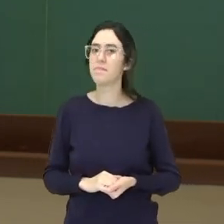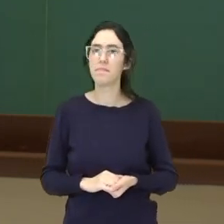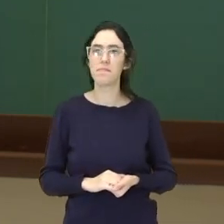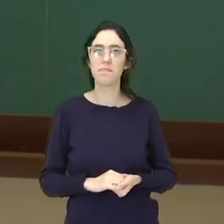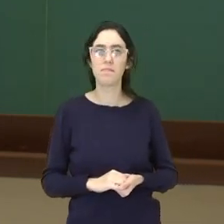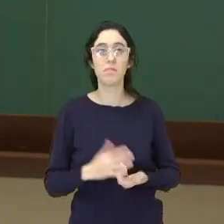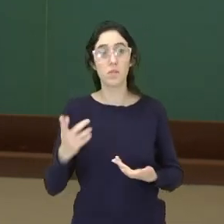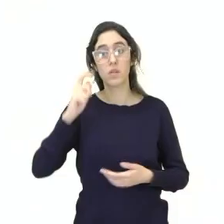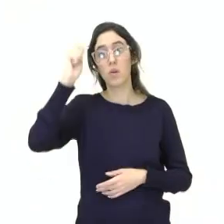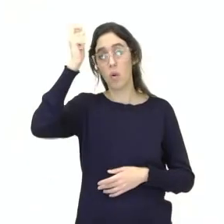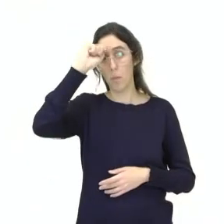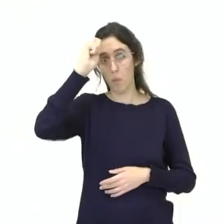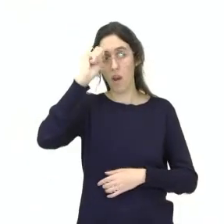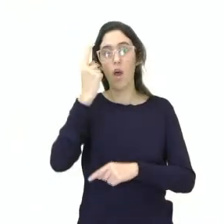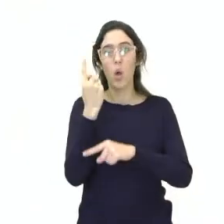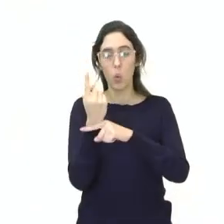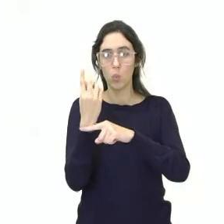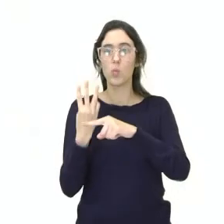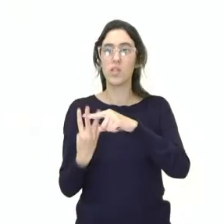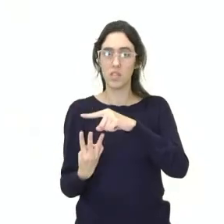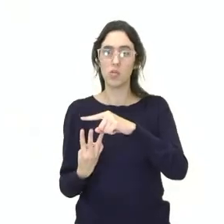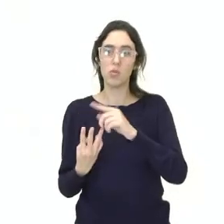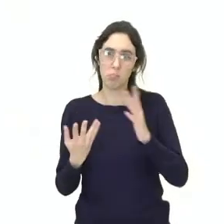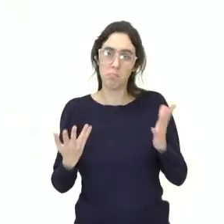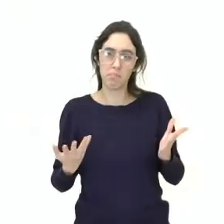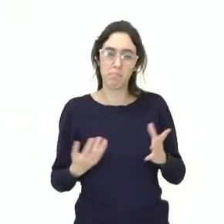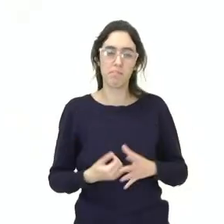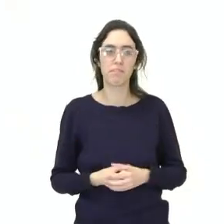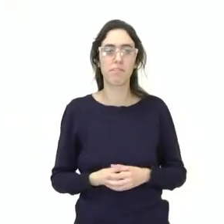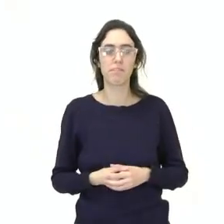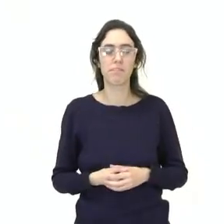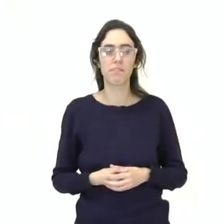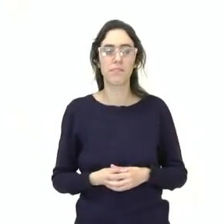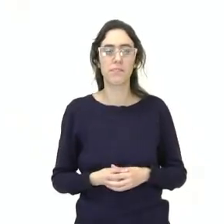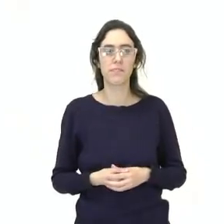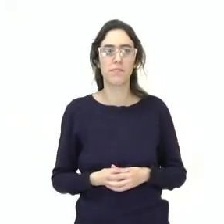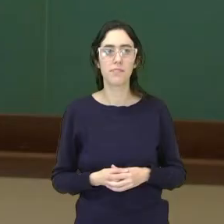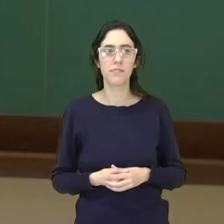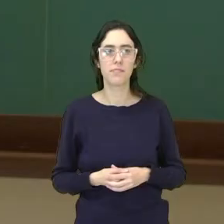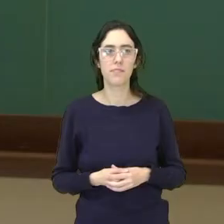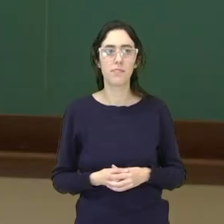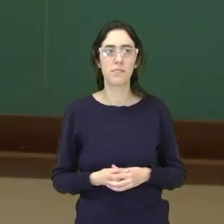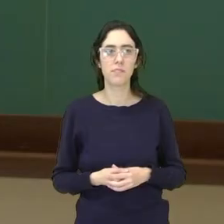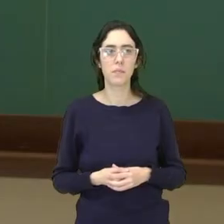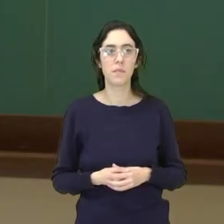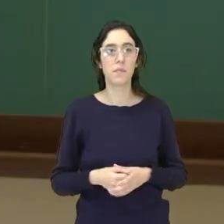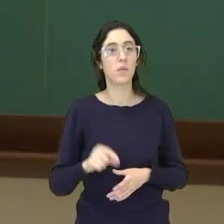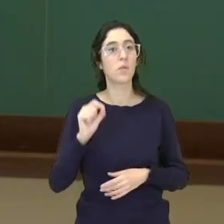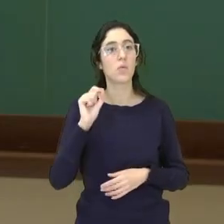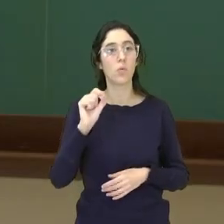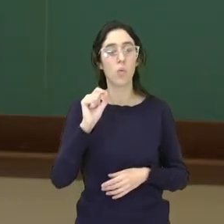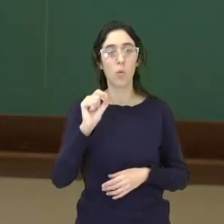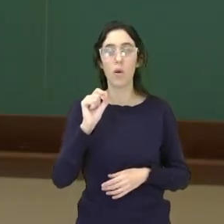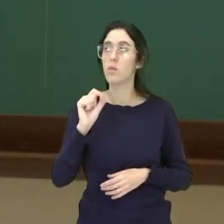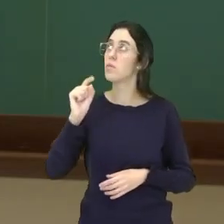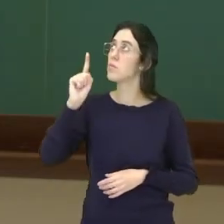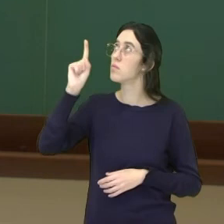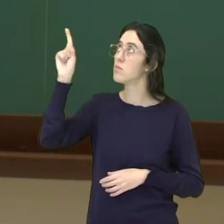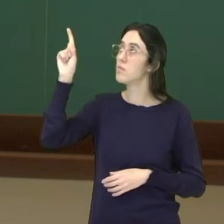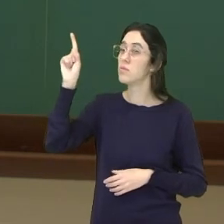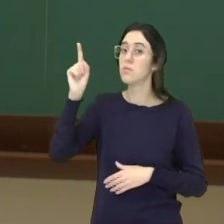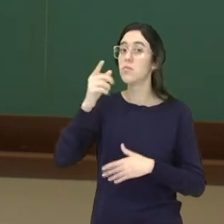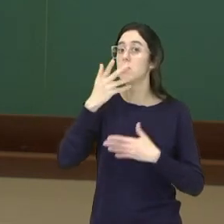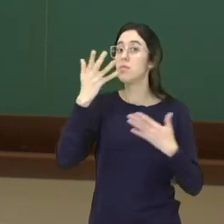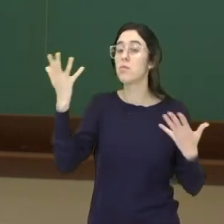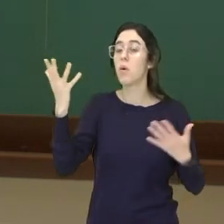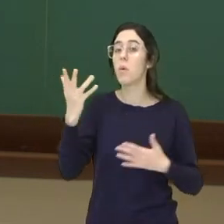nós acertamos. 1/3. Tá? Na verdade, aqui eu me enganei. Porque o que pergunta é o seguinte. Qual é a